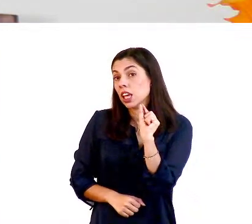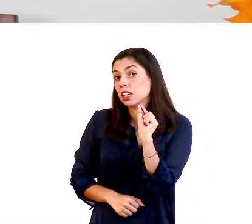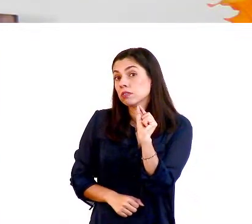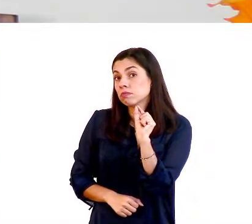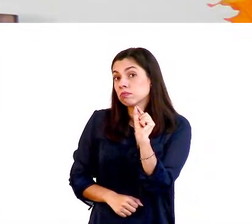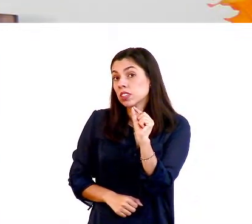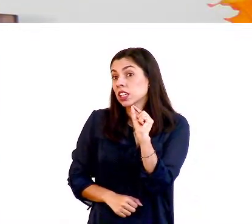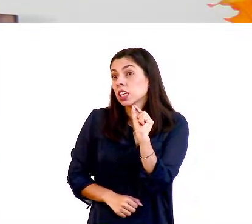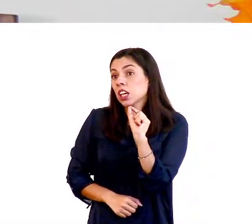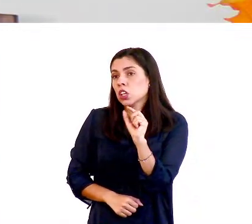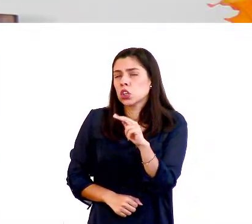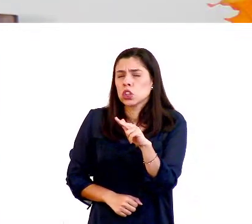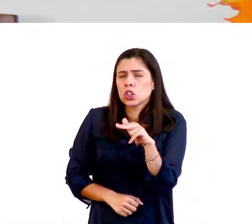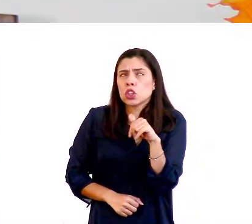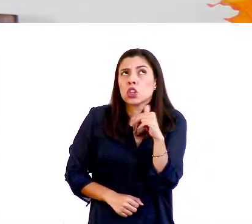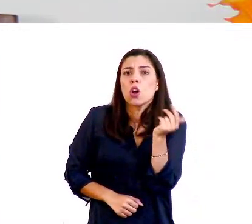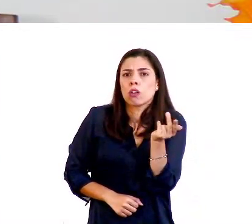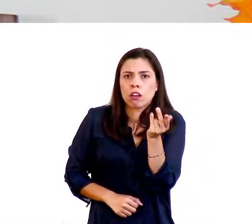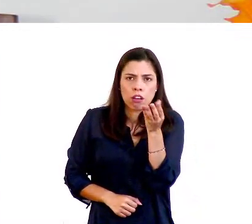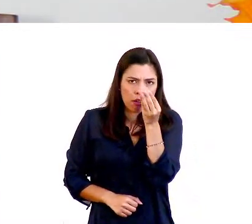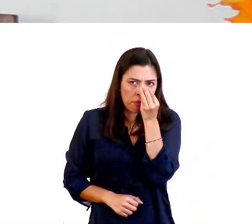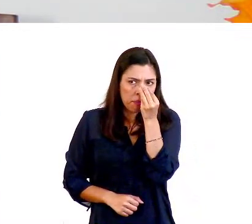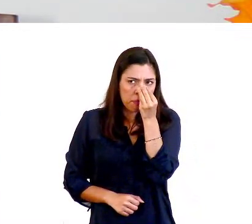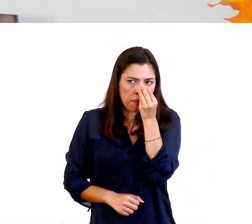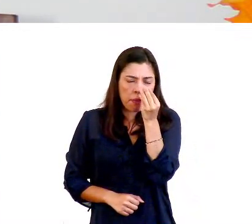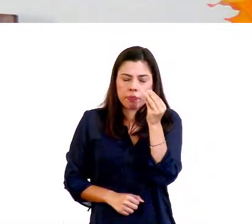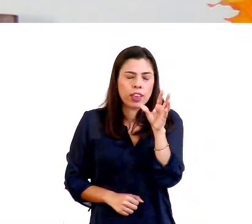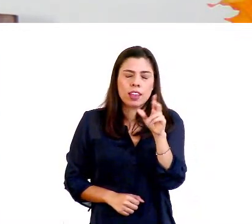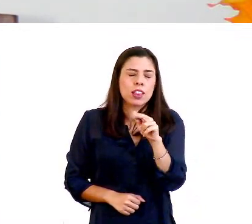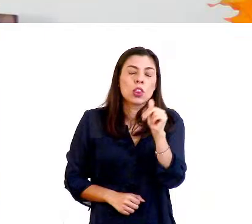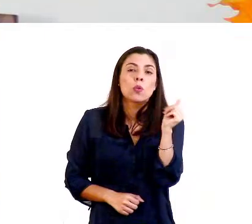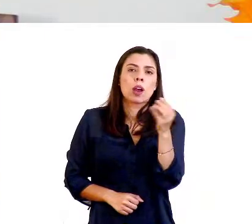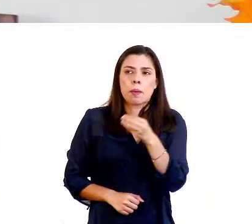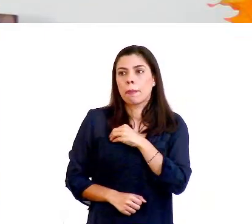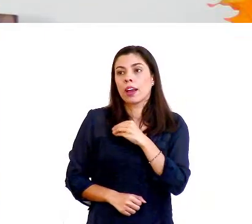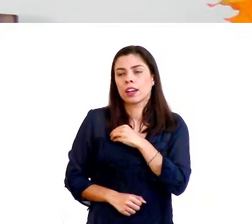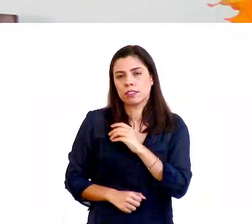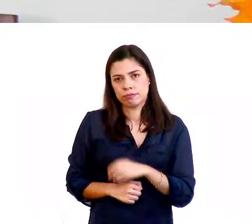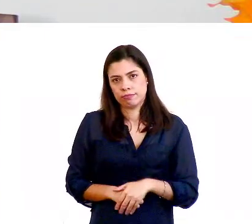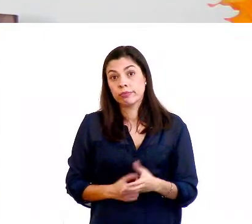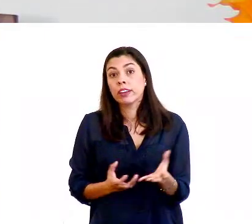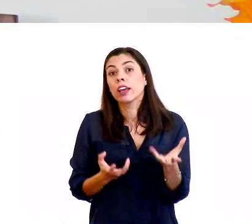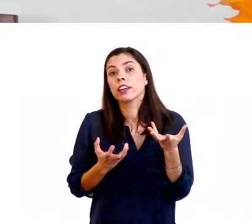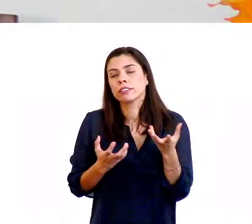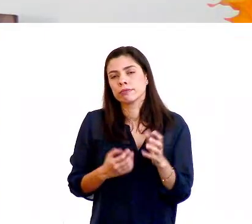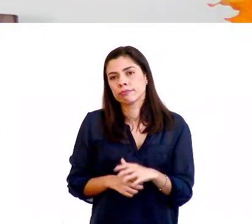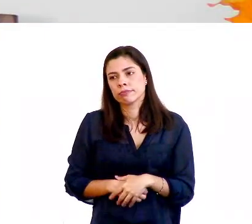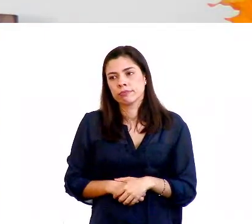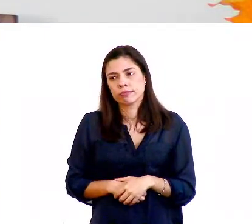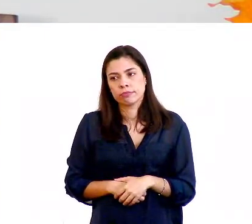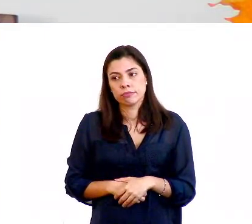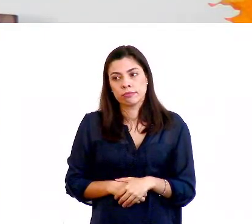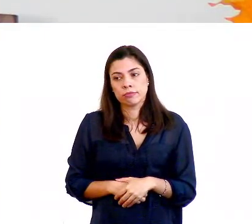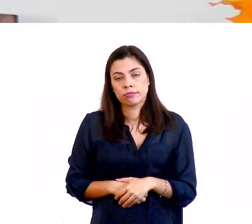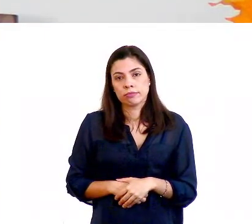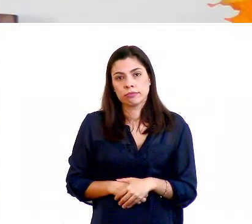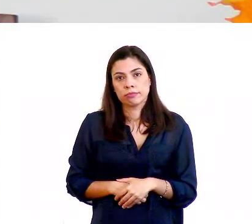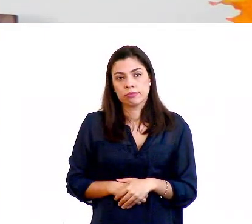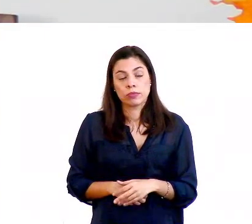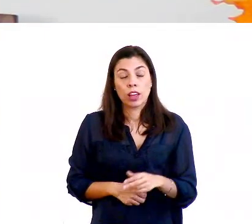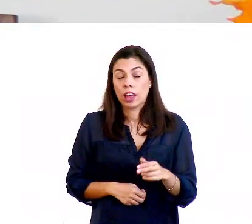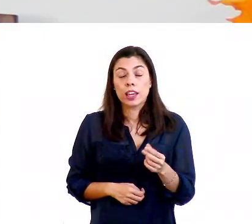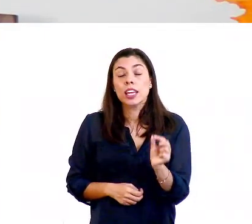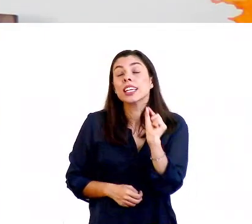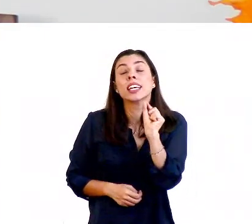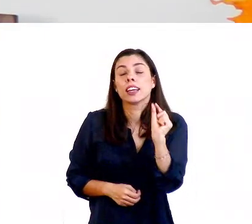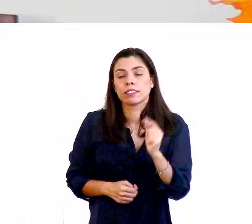de tropeços, minha língua não falha, meus pensamentos não me enganam, minhas atitudes não são jamais erradas?